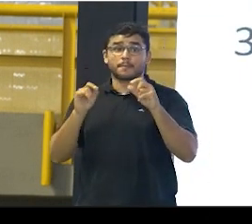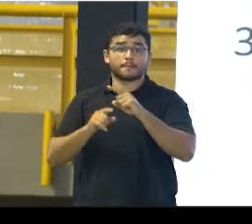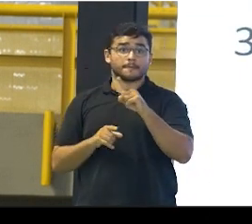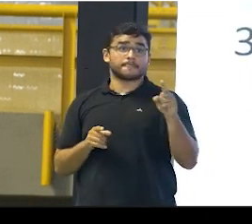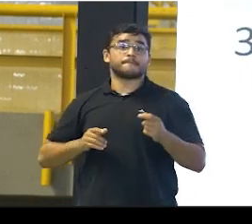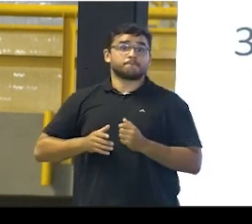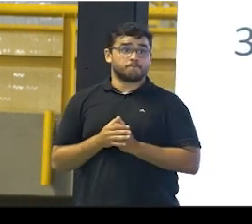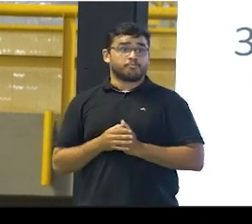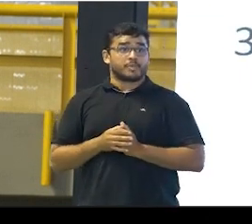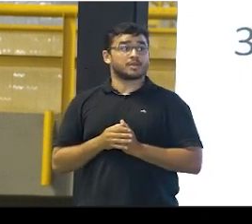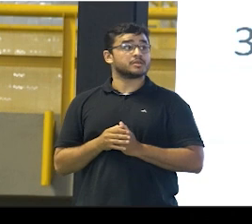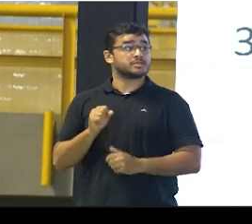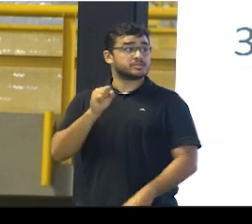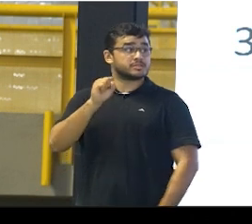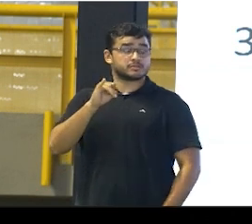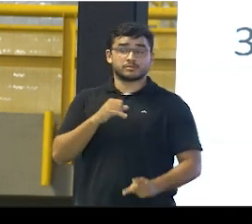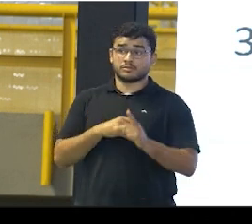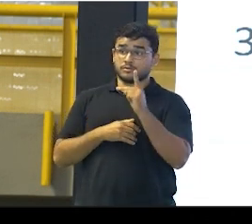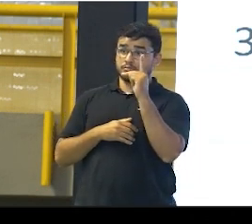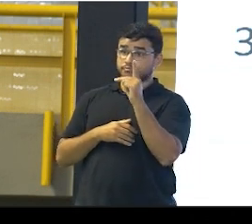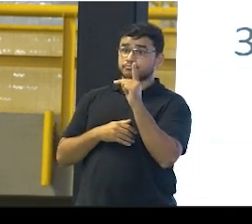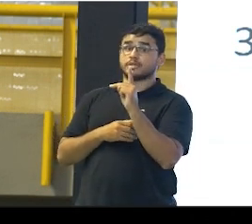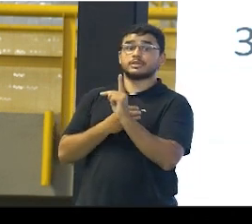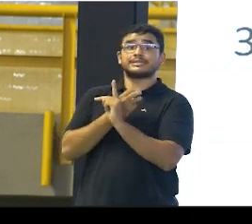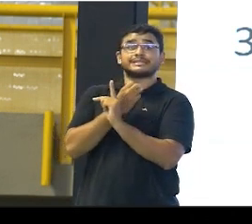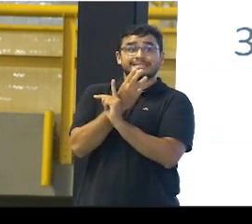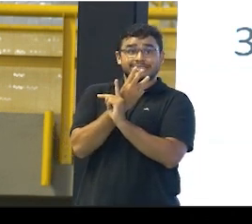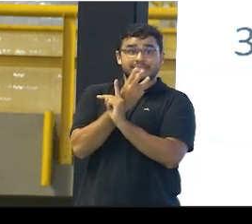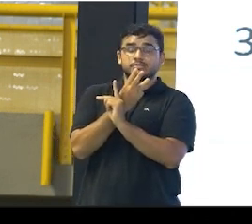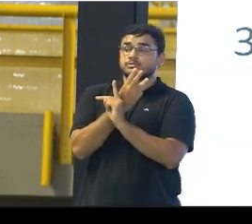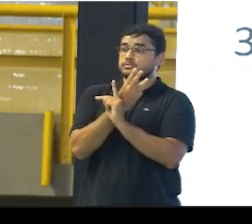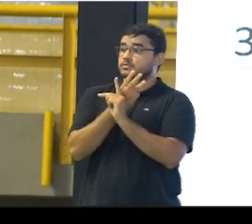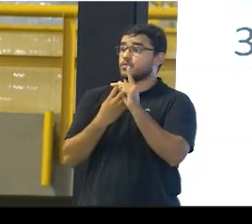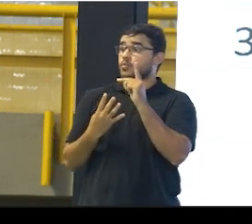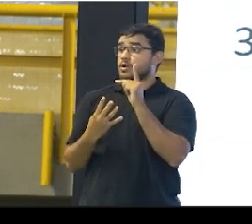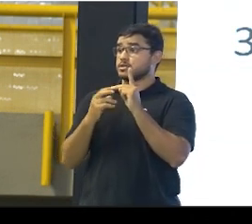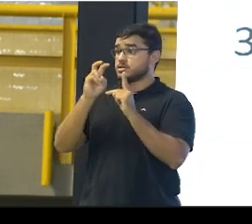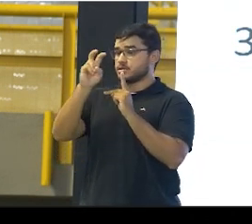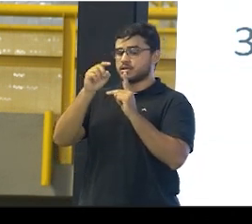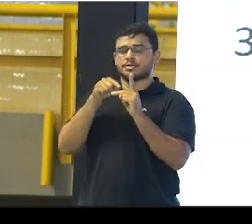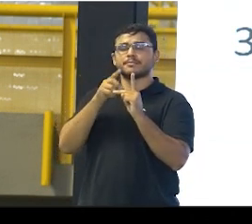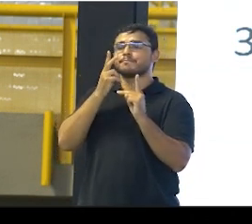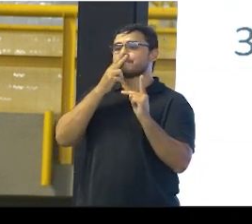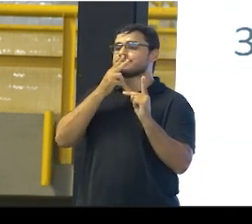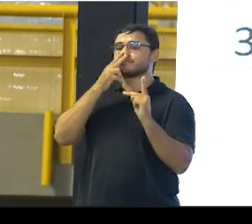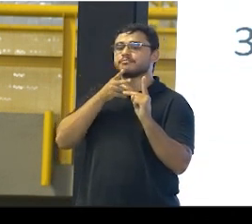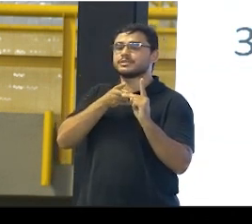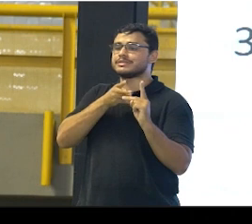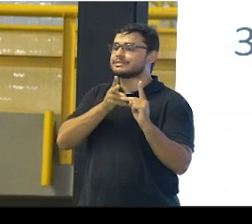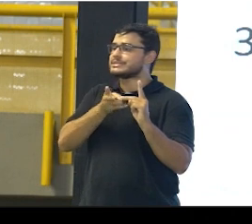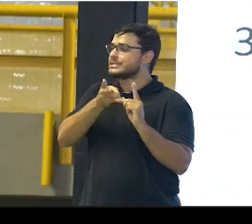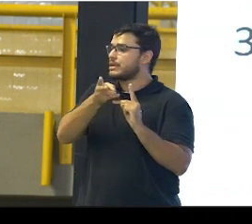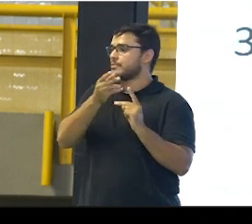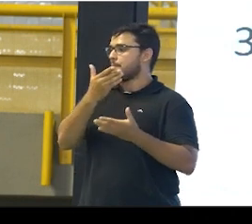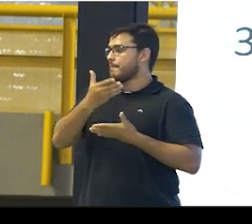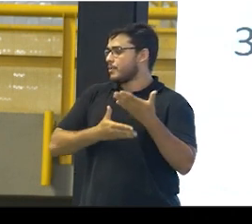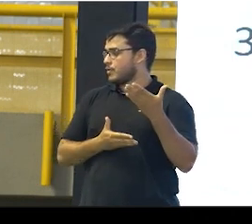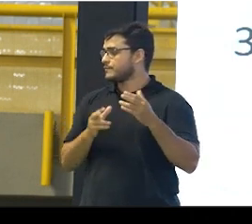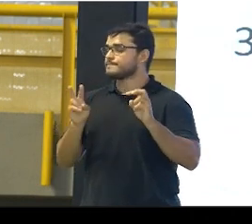eu digo, o óbvio só é óbvio para os olhos preparados. É por isso que a ideia é justamente trazer esse tipo